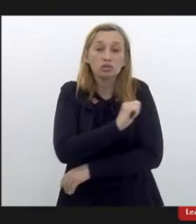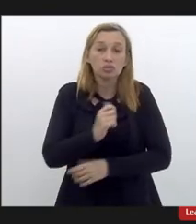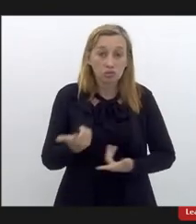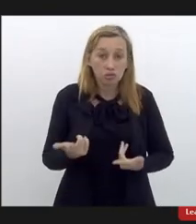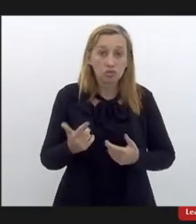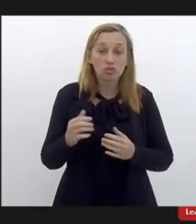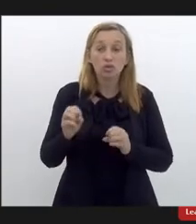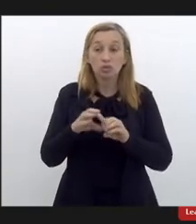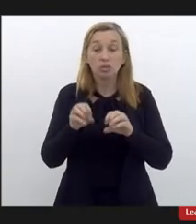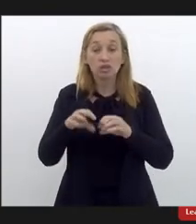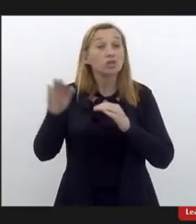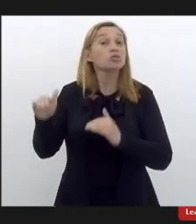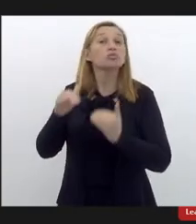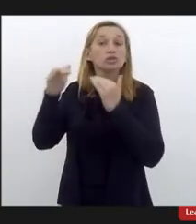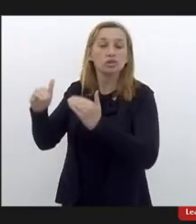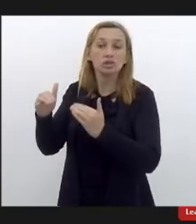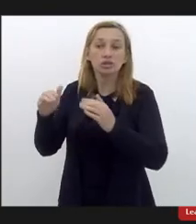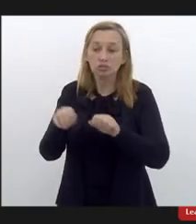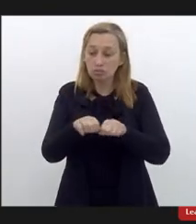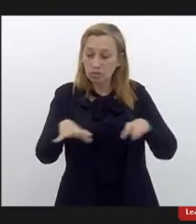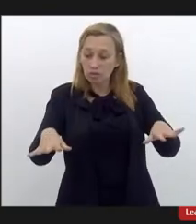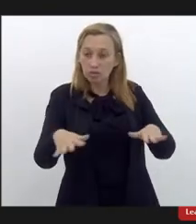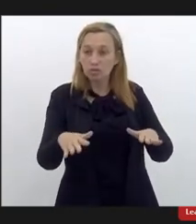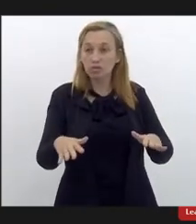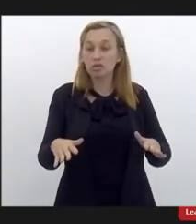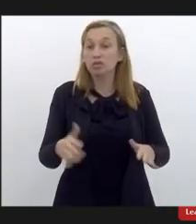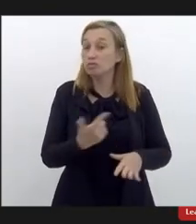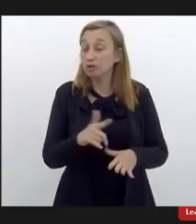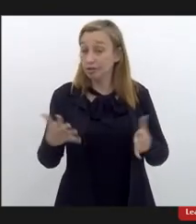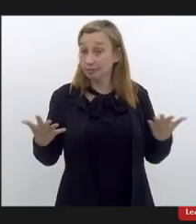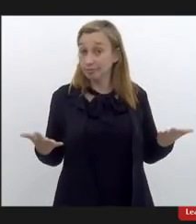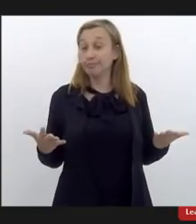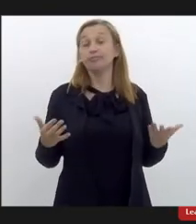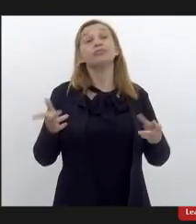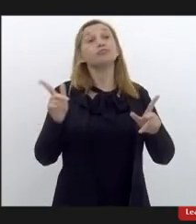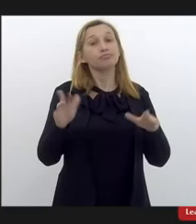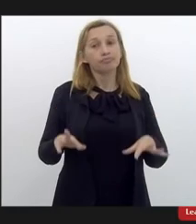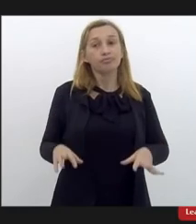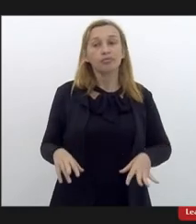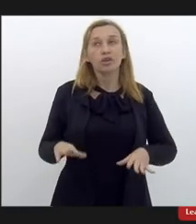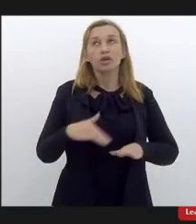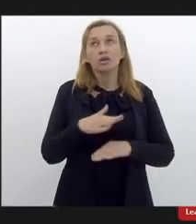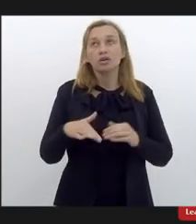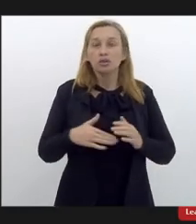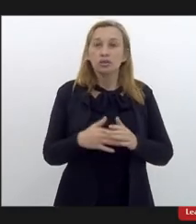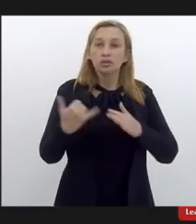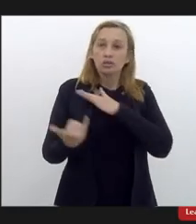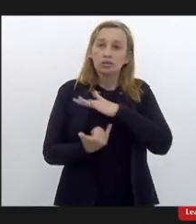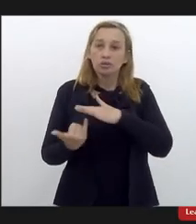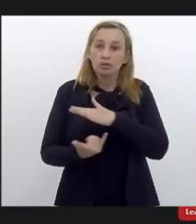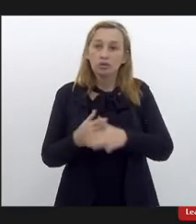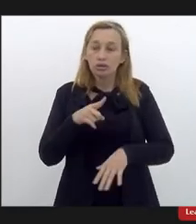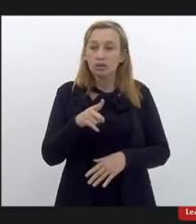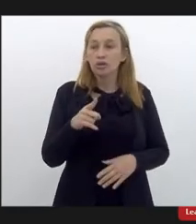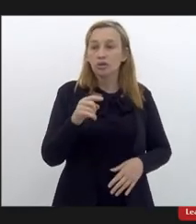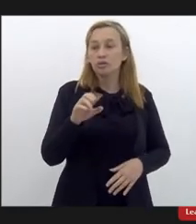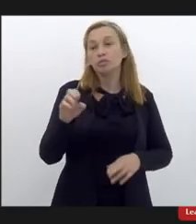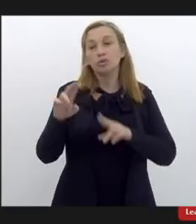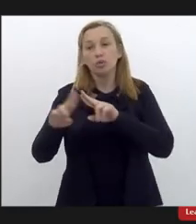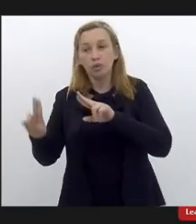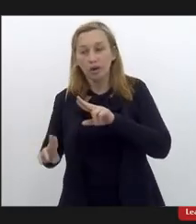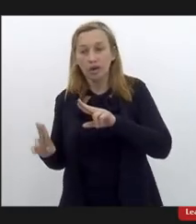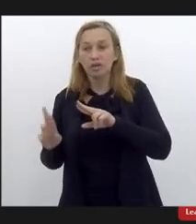ensino superior frente à pandemia, que no nosso ver não houve. Né, diferente de todas as instituições aí, como a UERJ, a